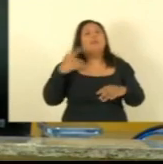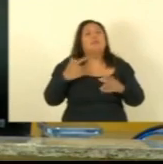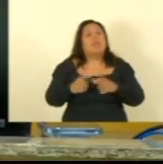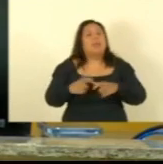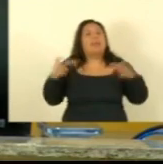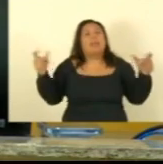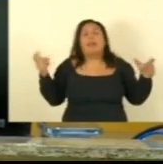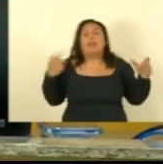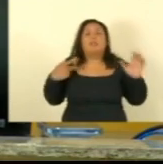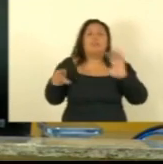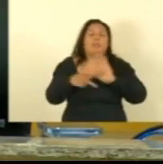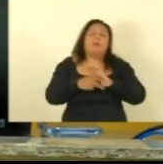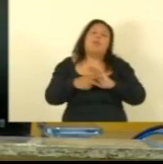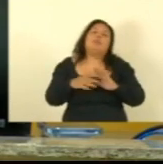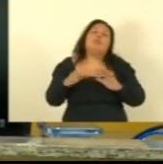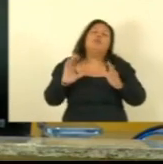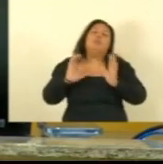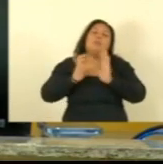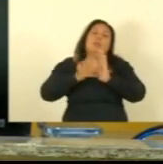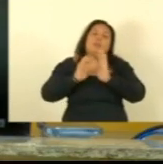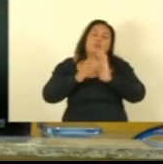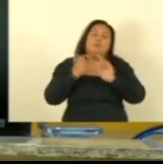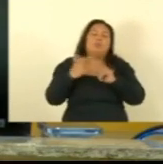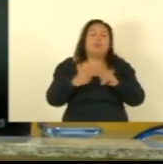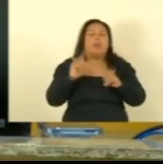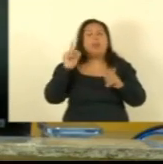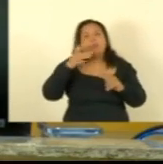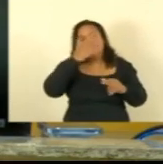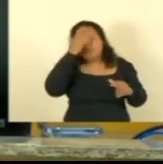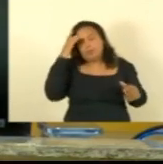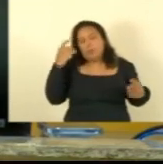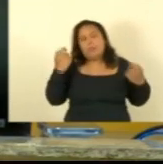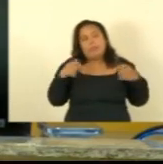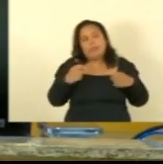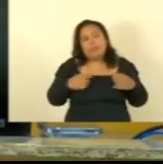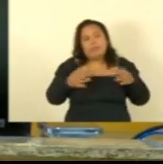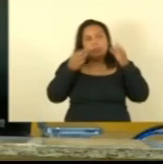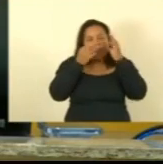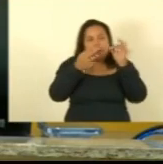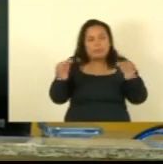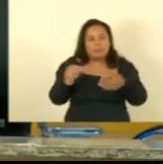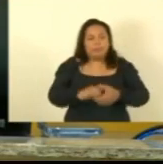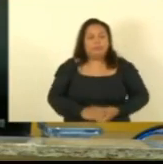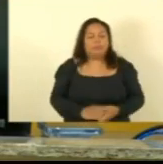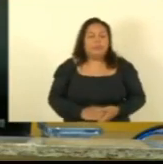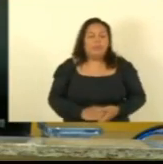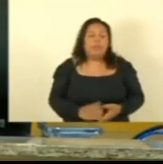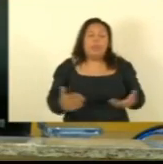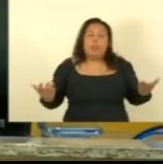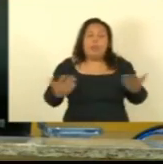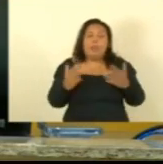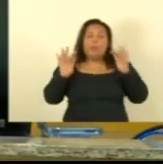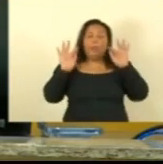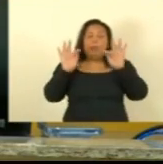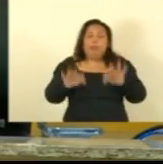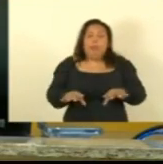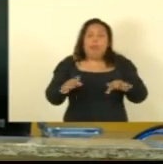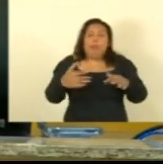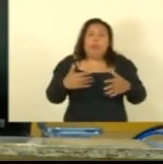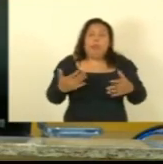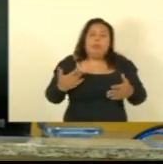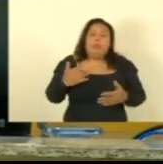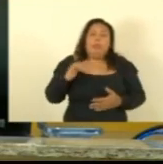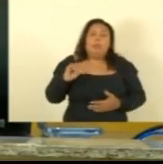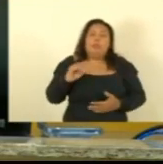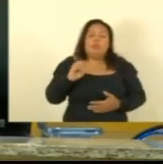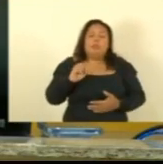expediente de lideranças partidárias, porque realmente essas pessoas precisam de muita atenção. E, para finalizar, engenheiro José